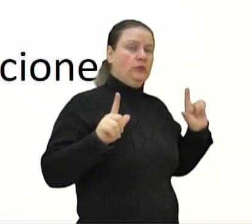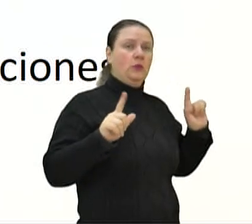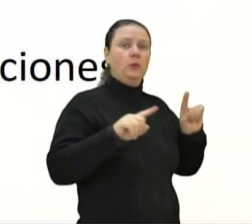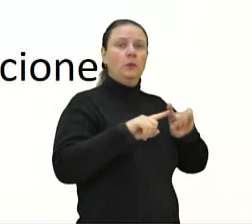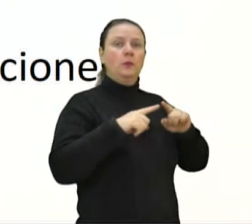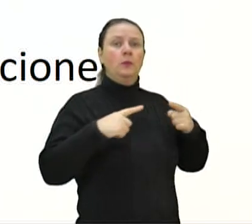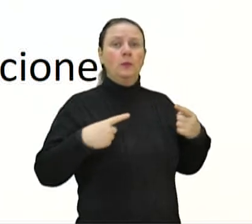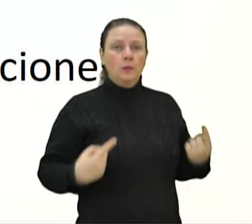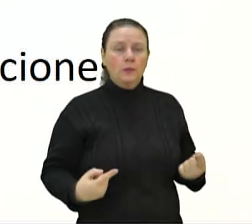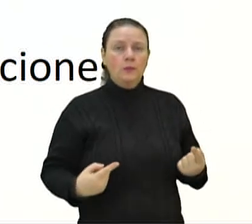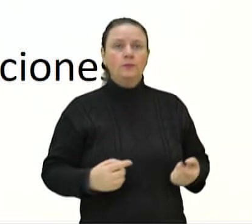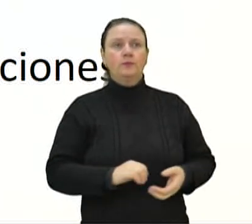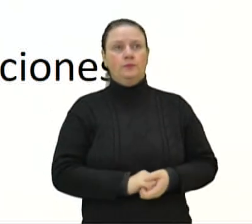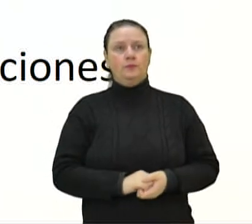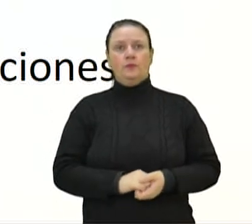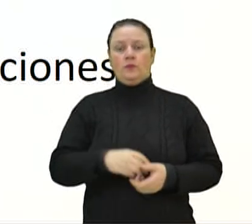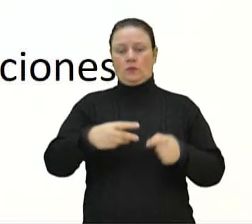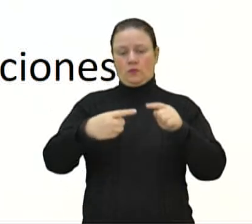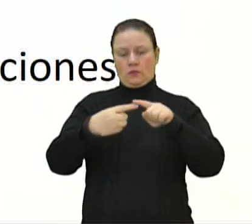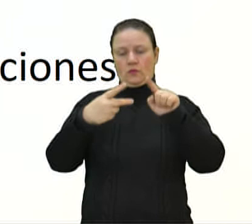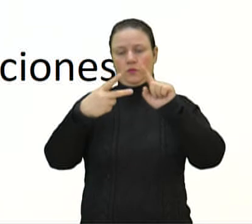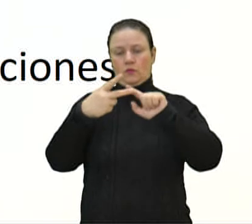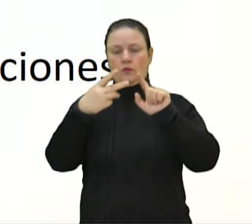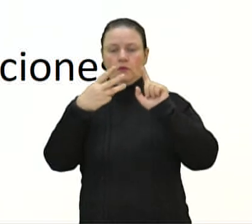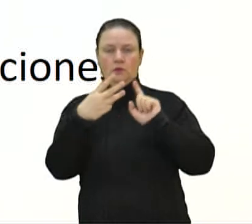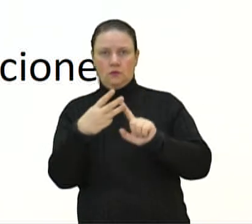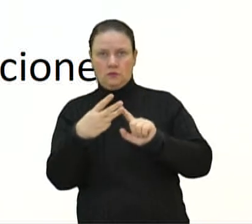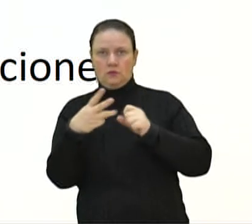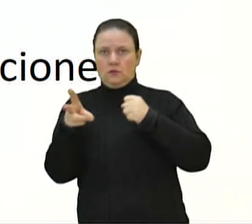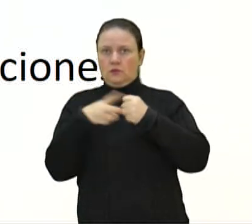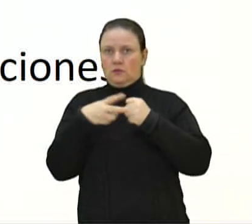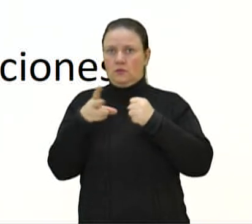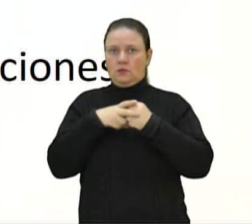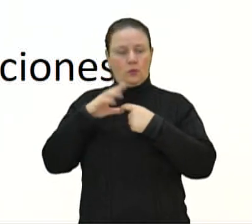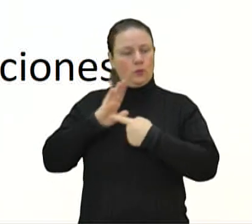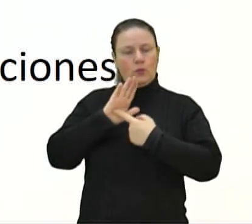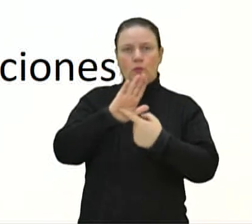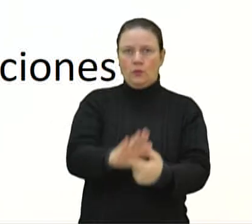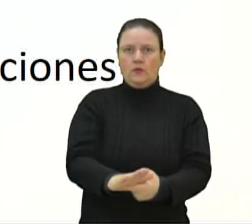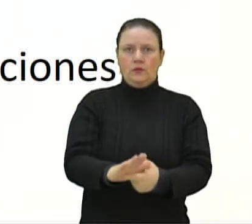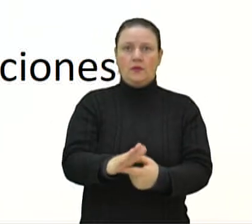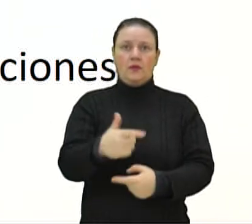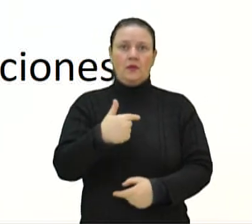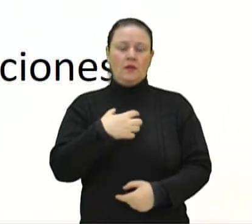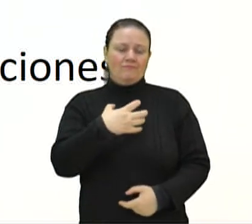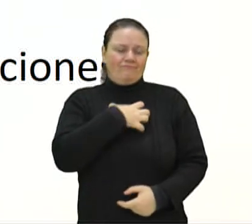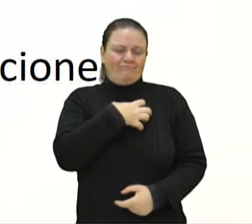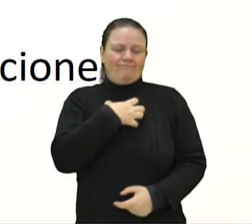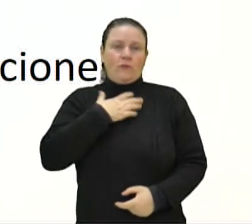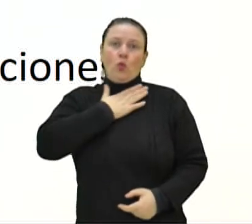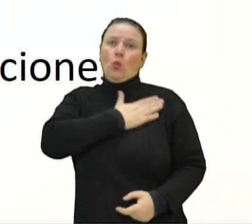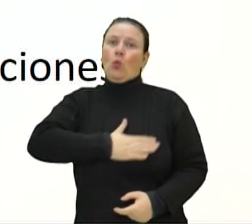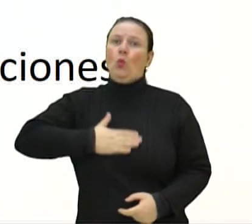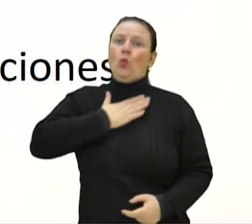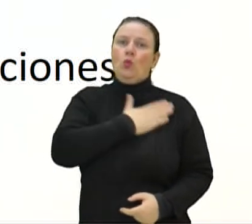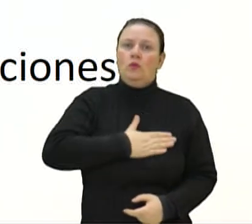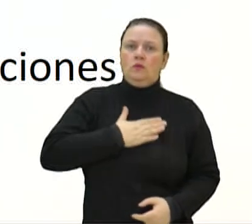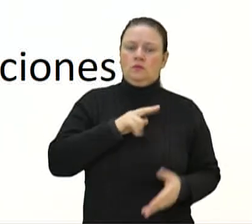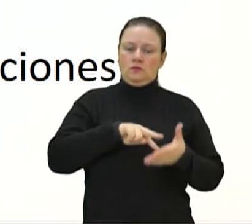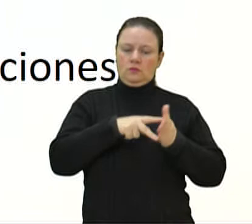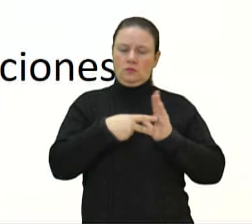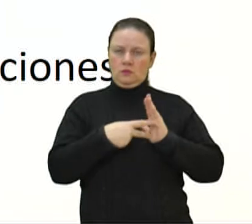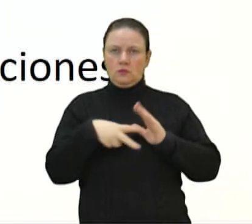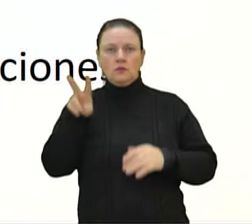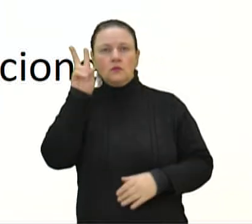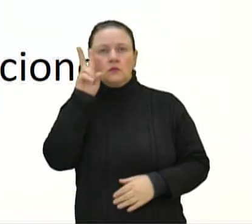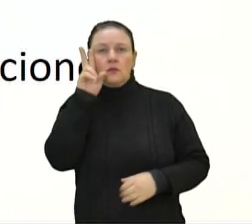Então, os três verbos expressam sensações de gustos. Então, os três verbos estão expressando sensações de gustos, né? Vocês se lembram